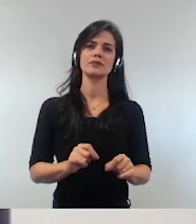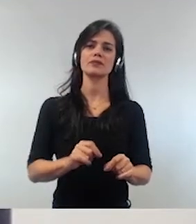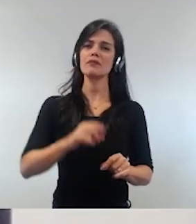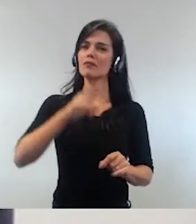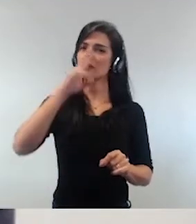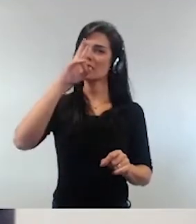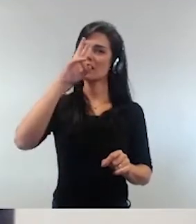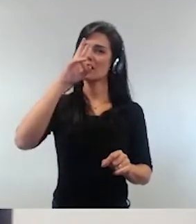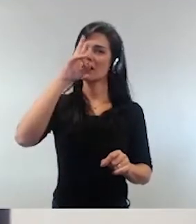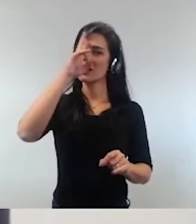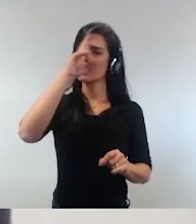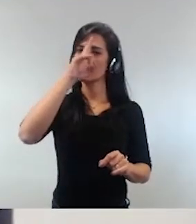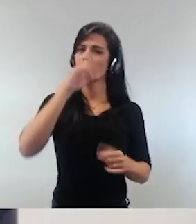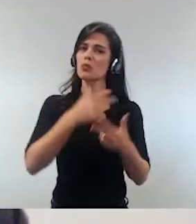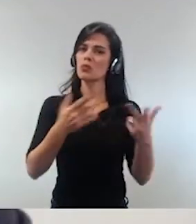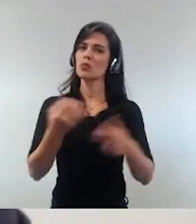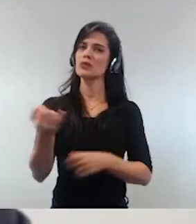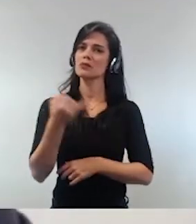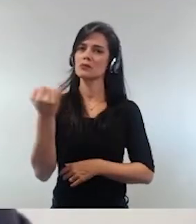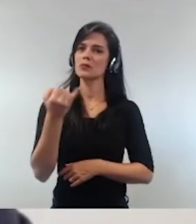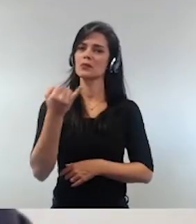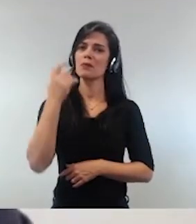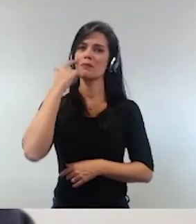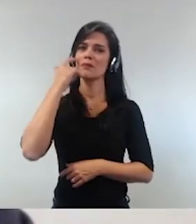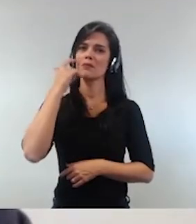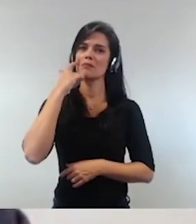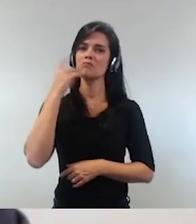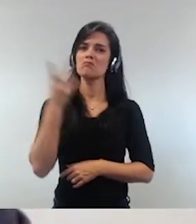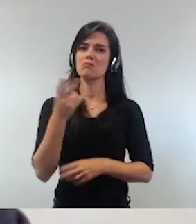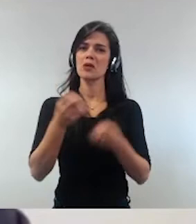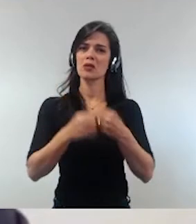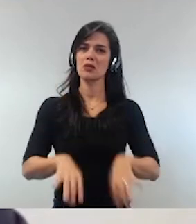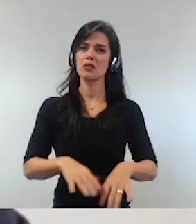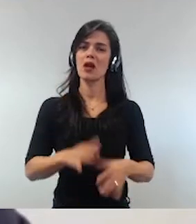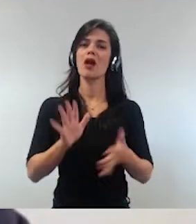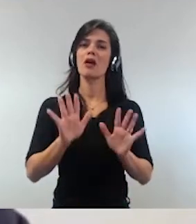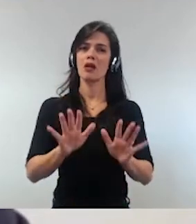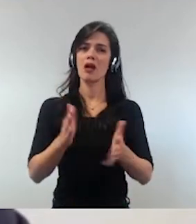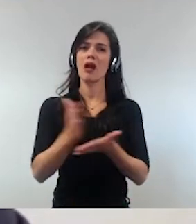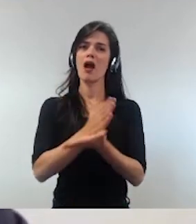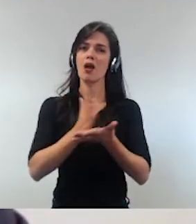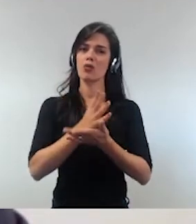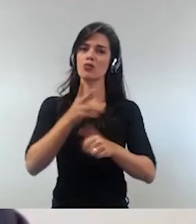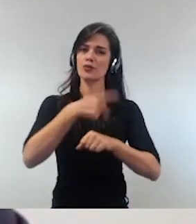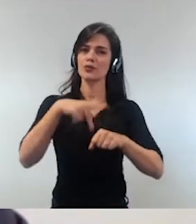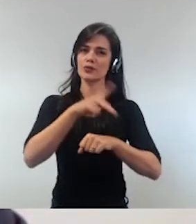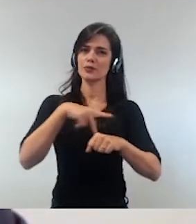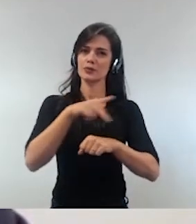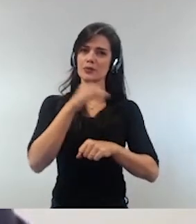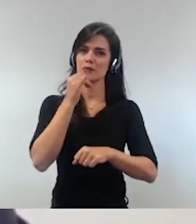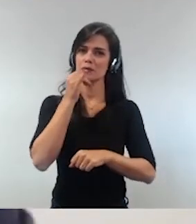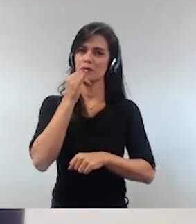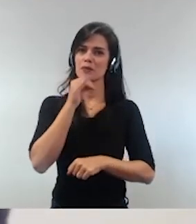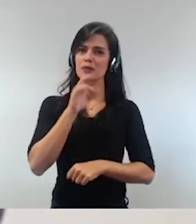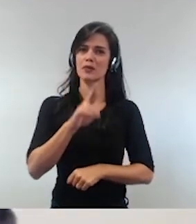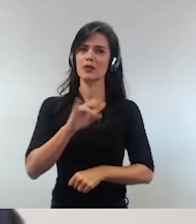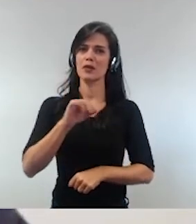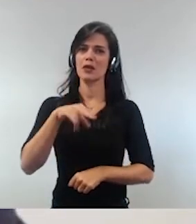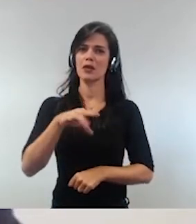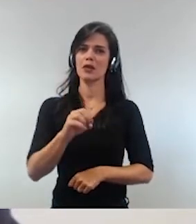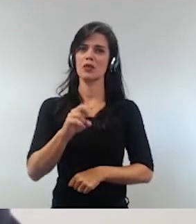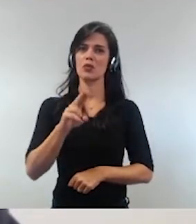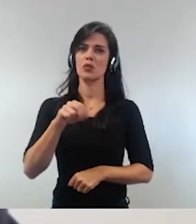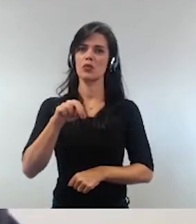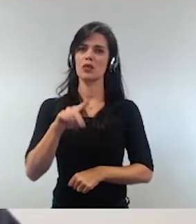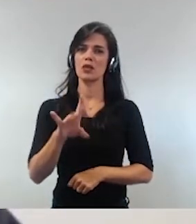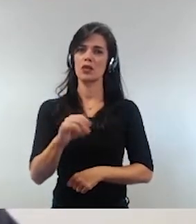lembrando que aí é um ponto importante, eu tive notícias que alguns países, como o Reino Unido, inclusive,